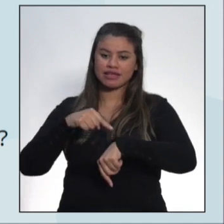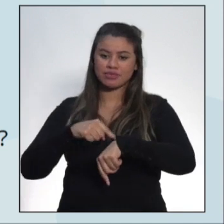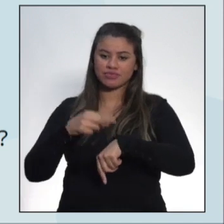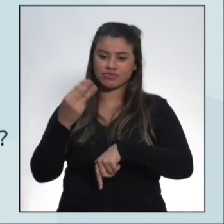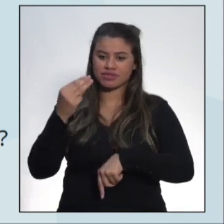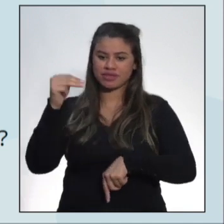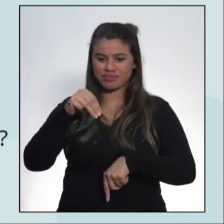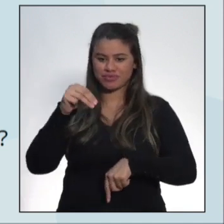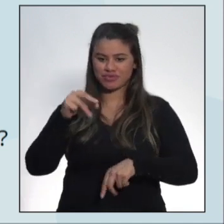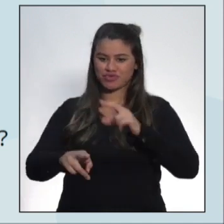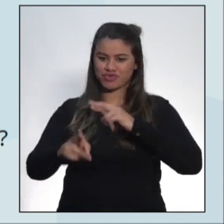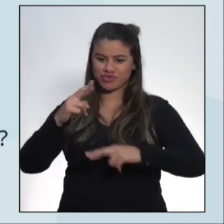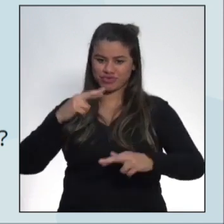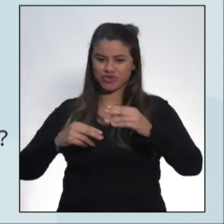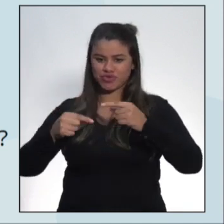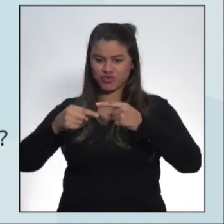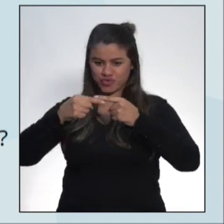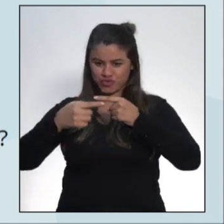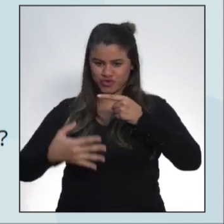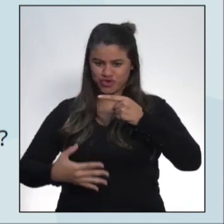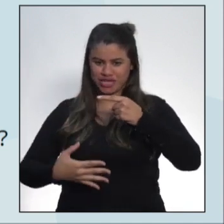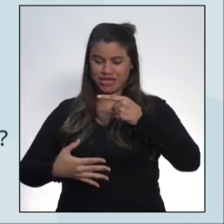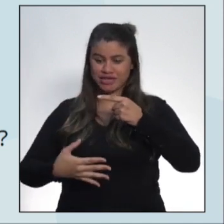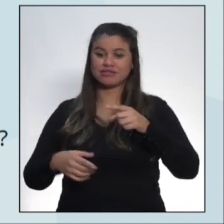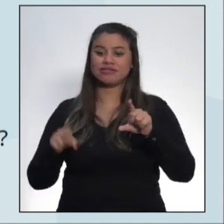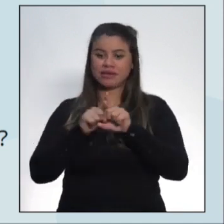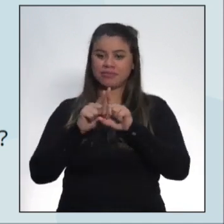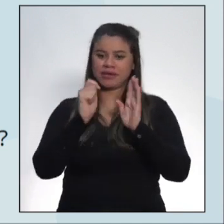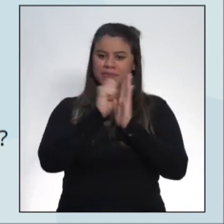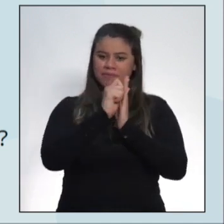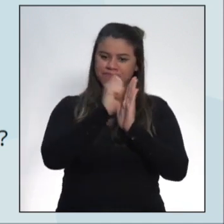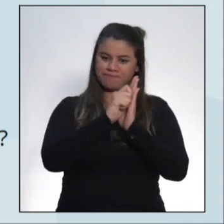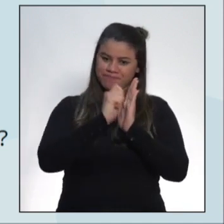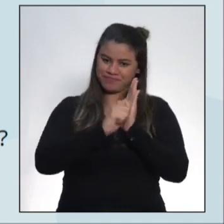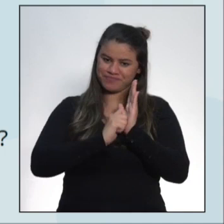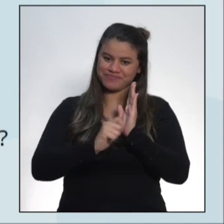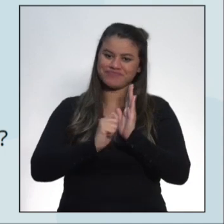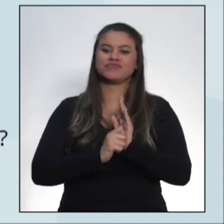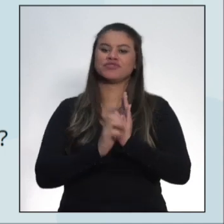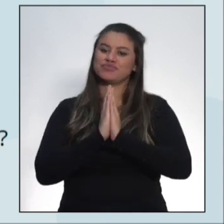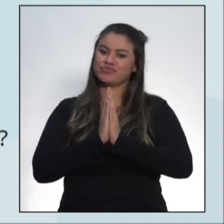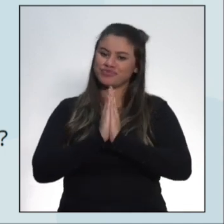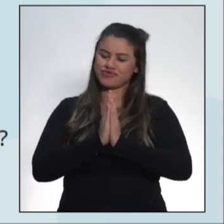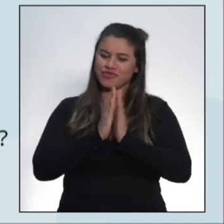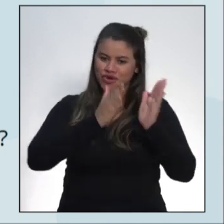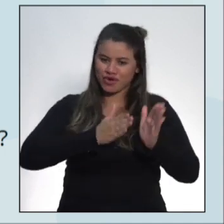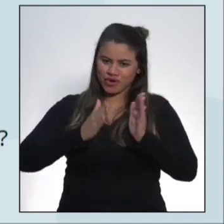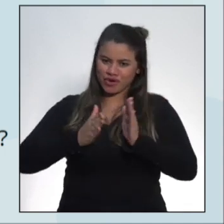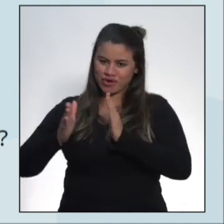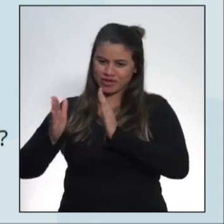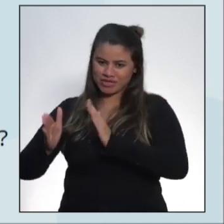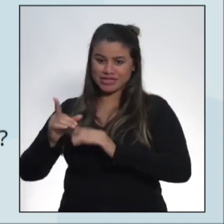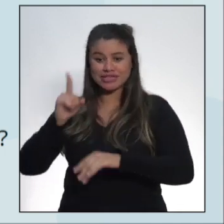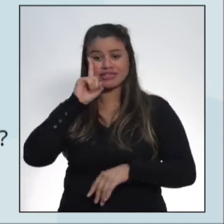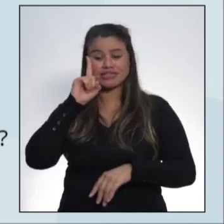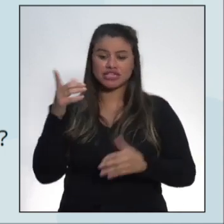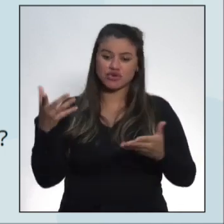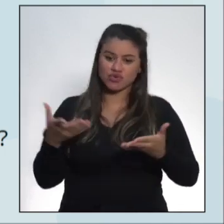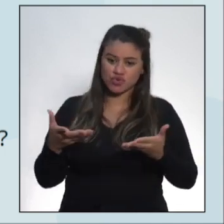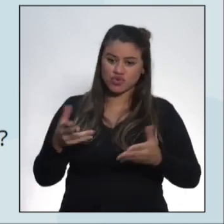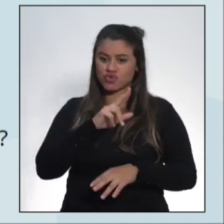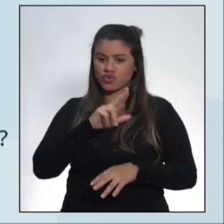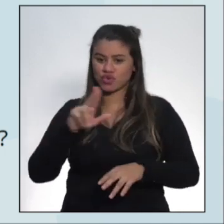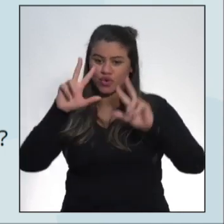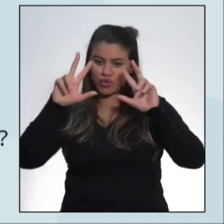3 minutinhos para vocês responderem e interagirem. Não esqueça de anotar as suas respostas no caderno, deixa tudo organizadinho aí, né? A data de hoje, né? O nome